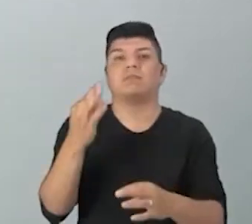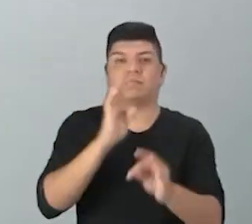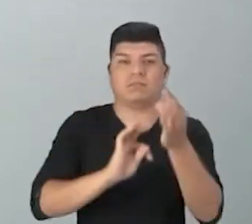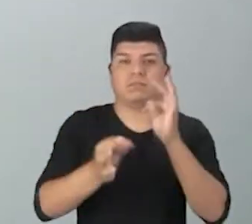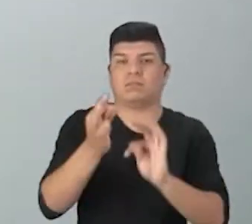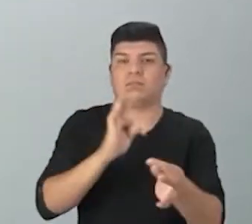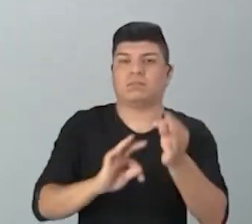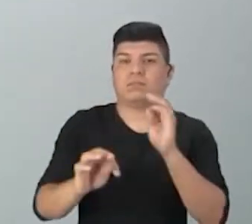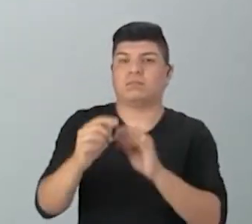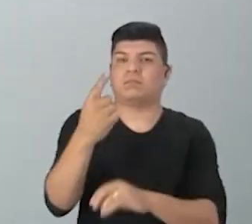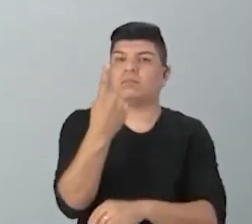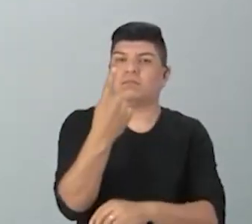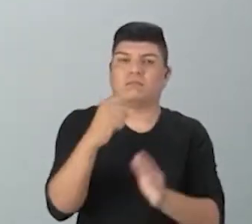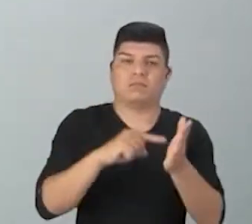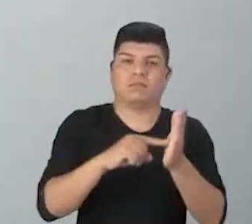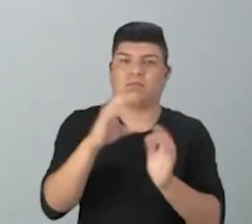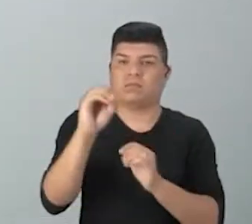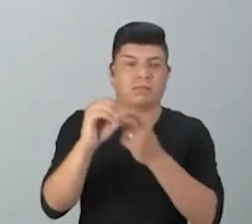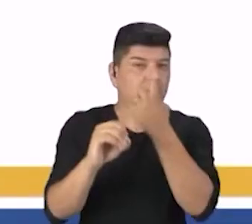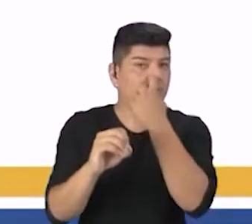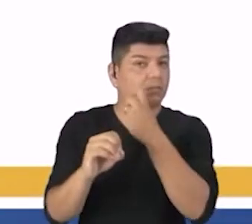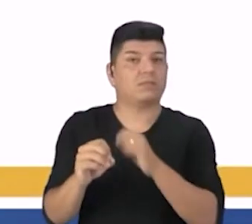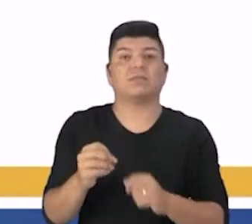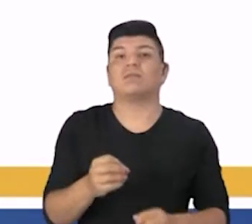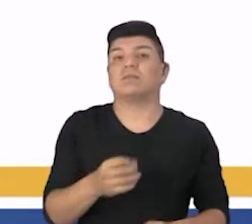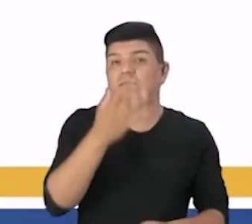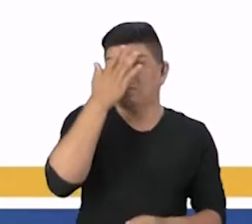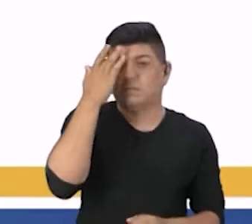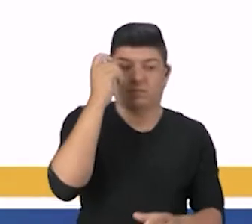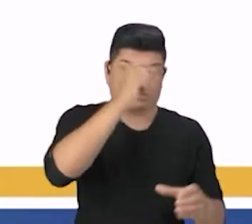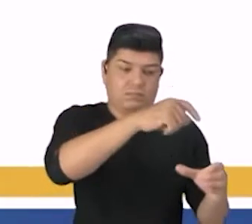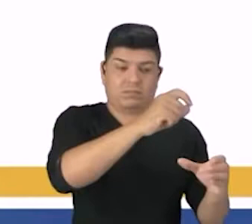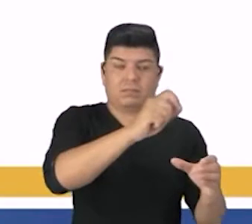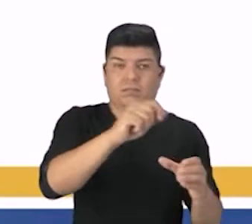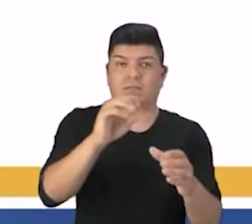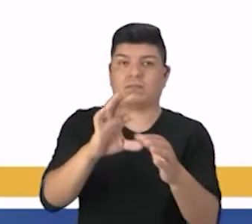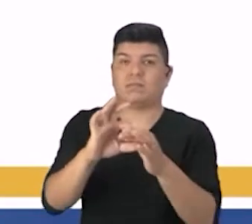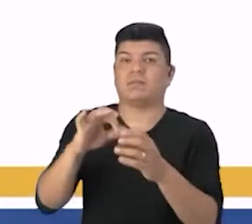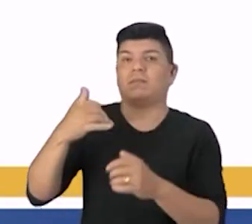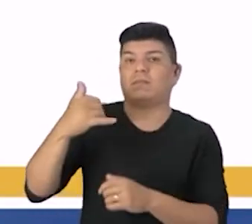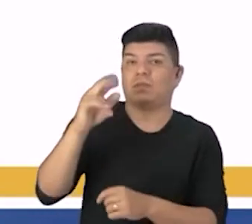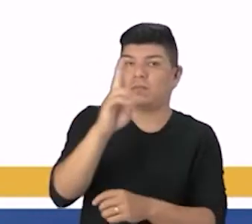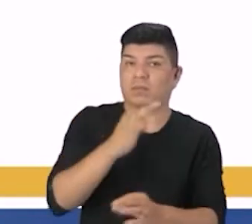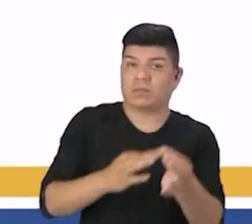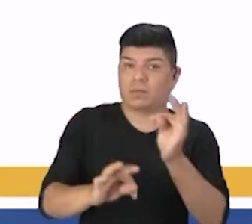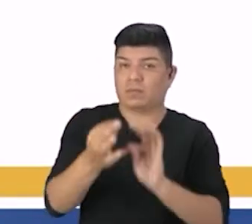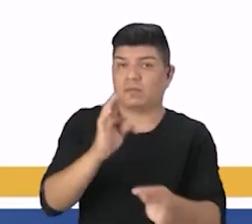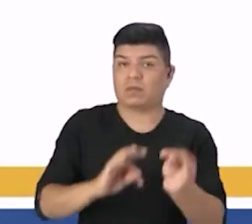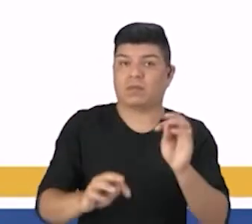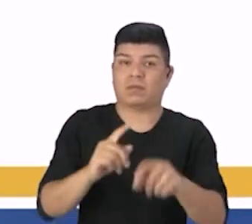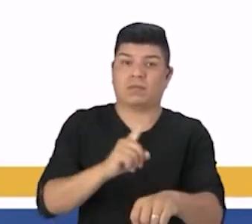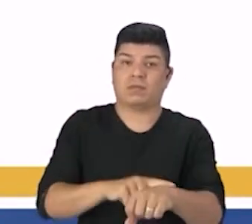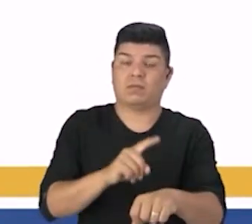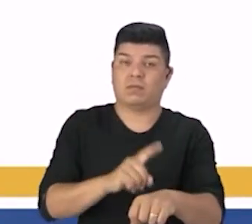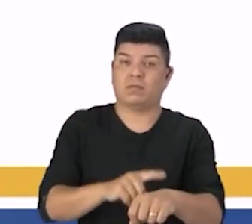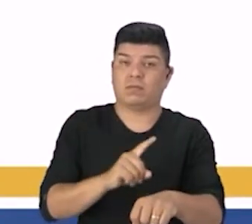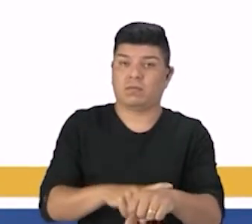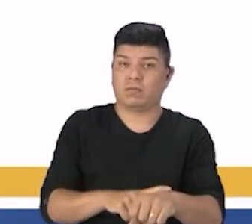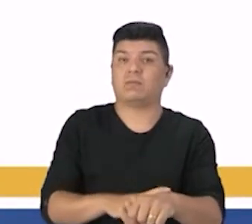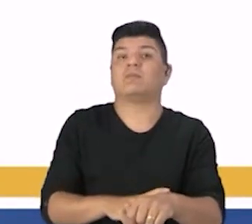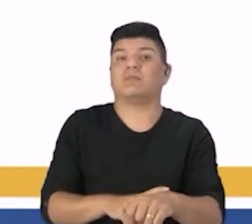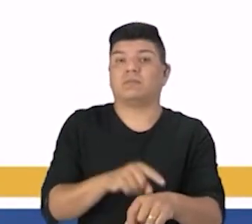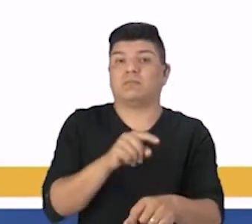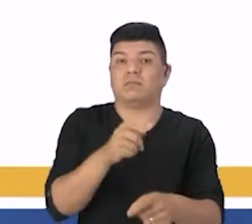tecnologia 1.0 como produtor se mantém conectado o que o tímida o seu tempo gasto no